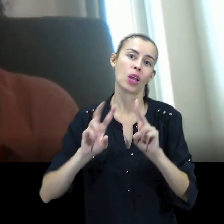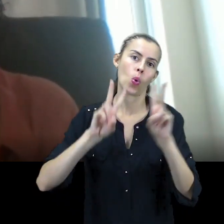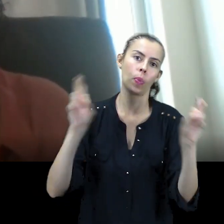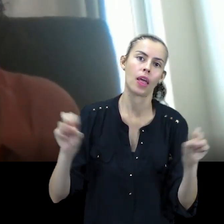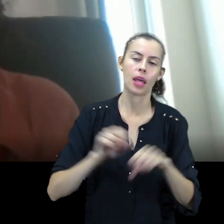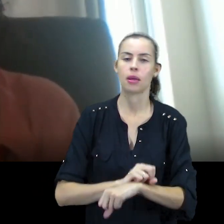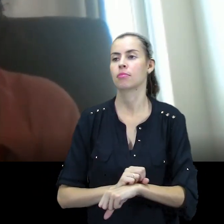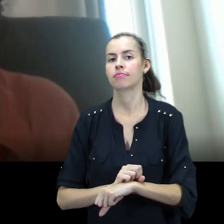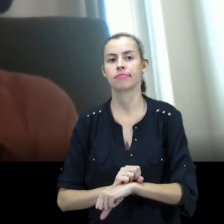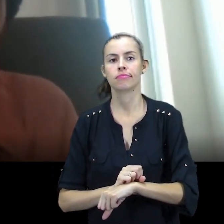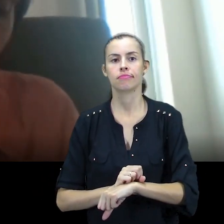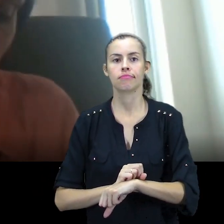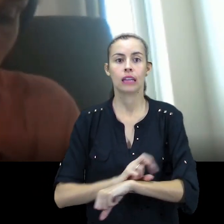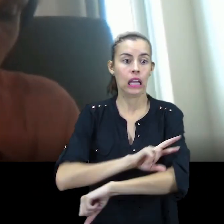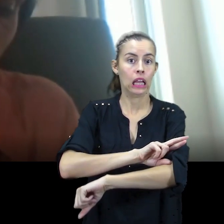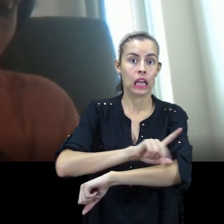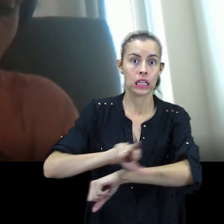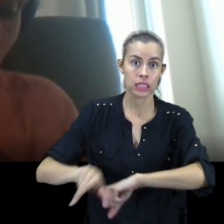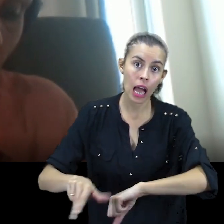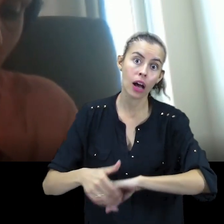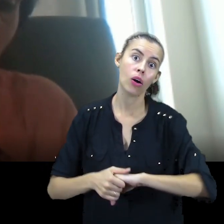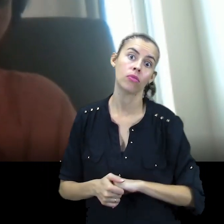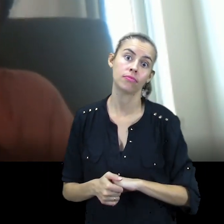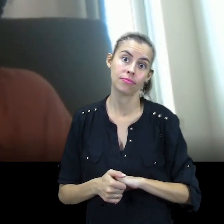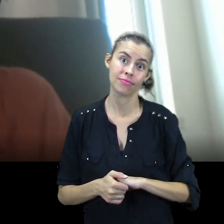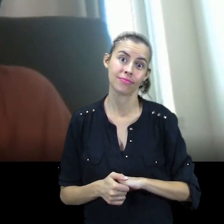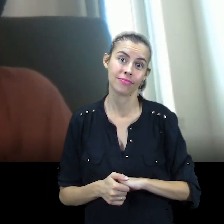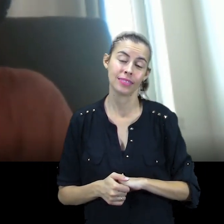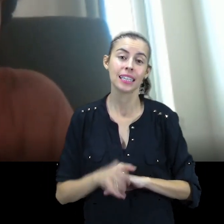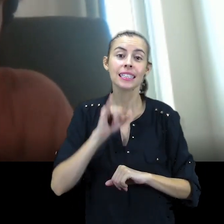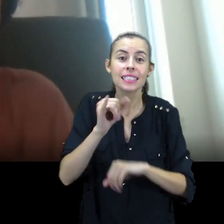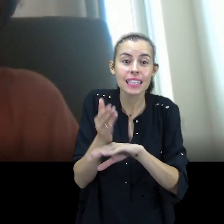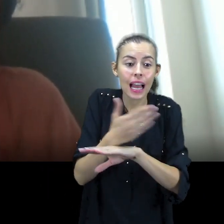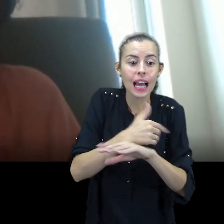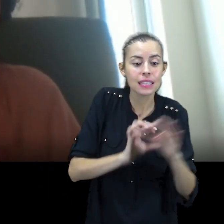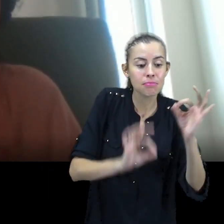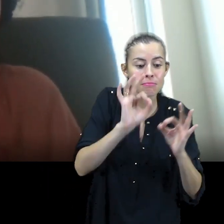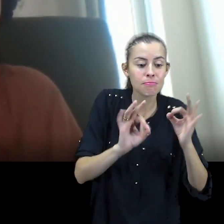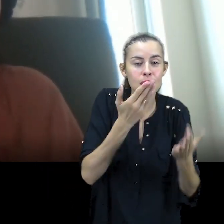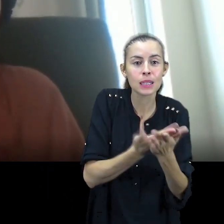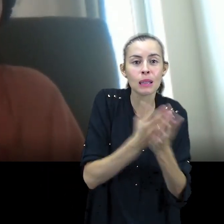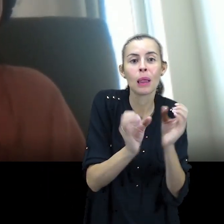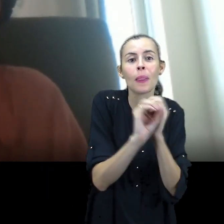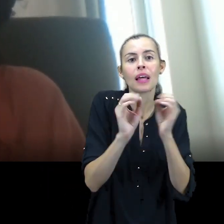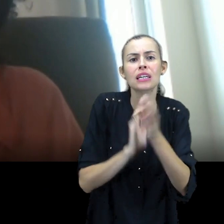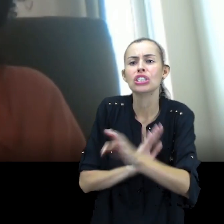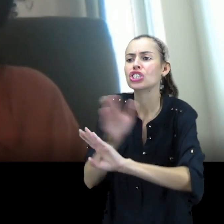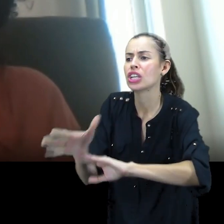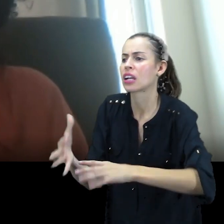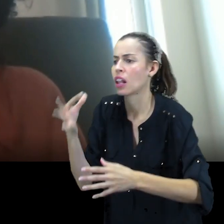realidade que ele está sendo inserido. Então, esse é o primeiro elemento. O segundo elemento é que